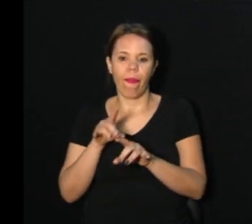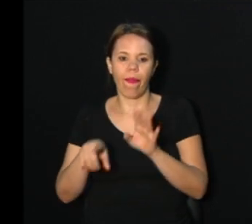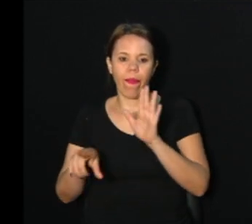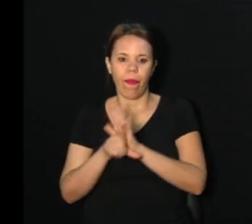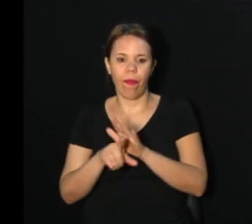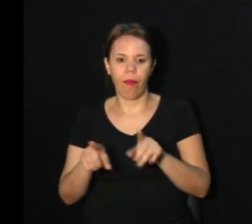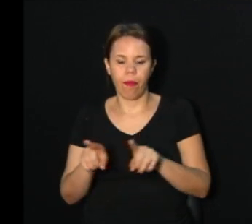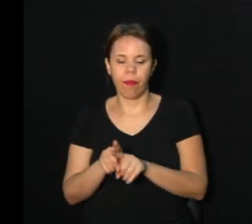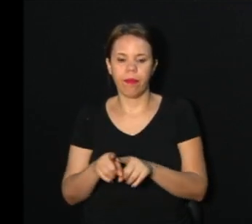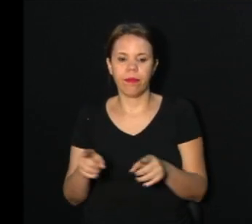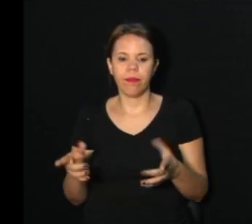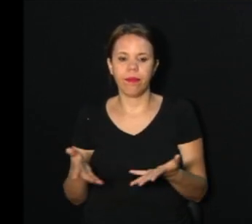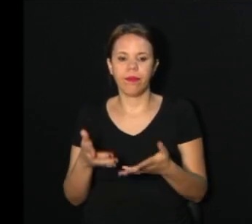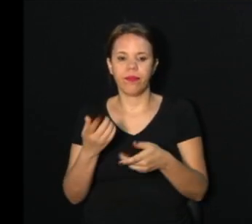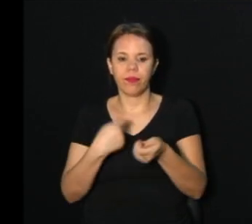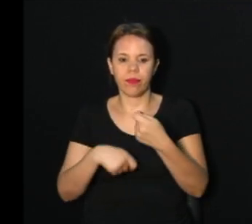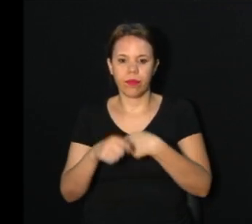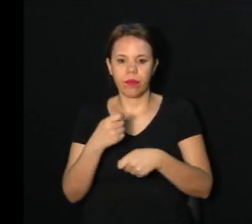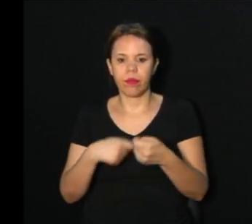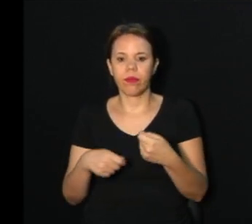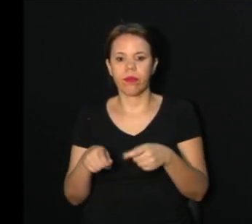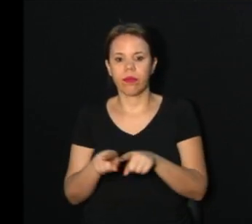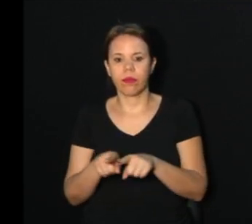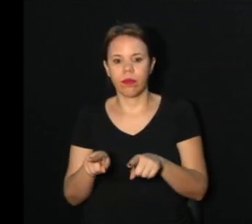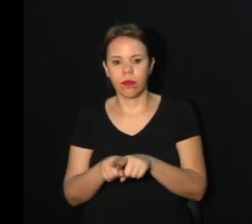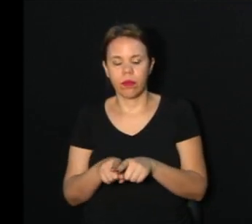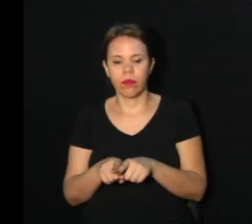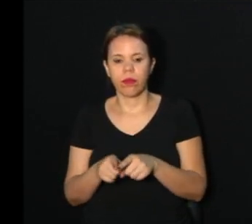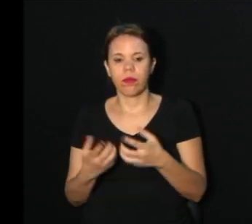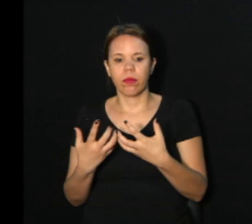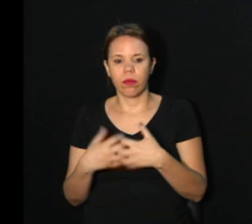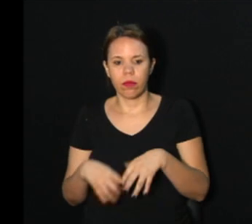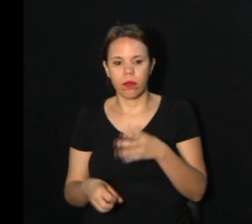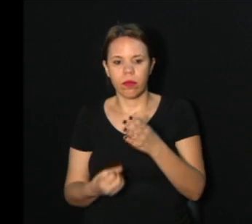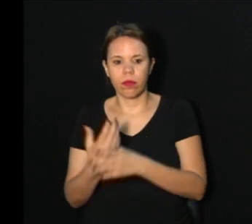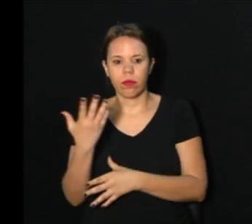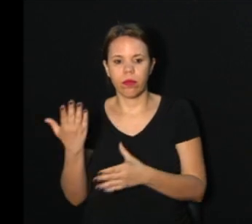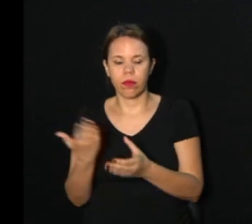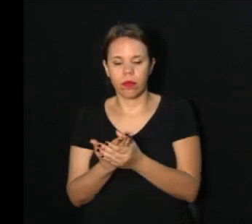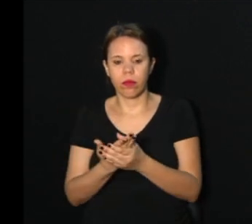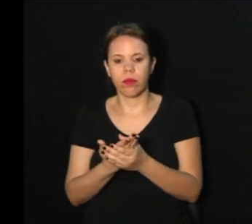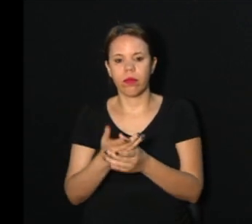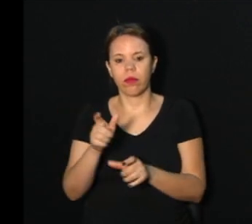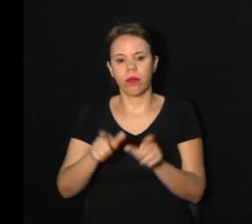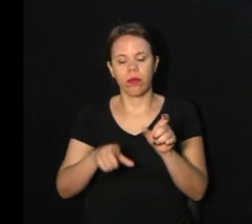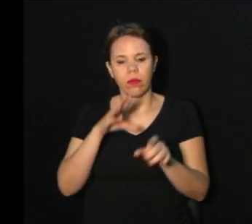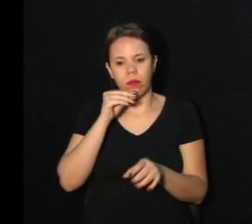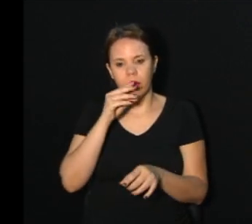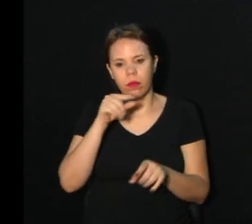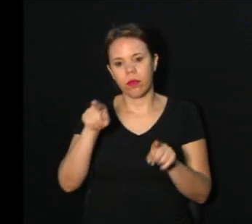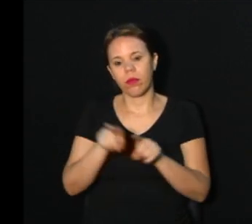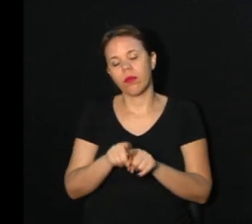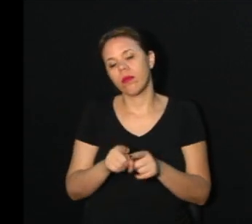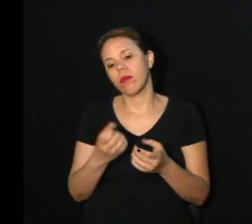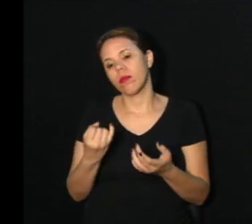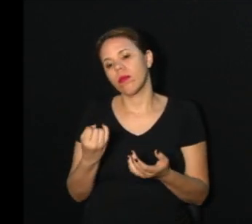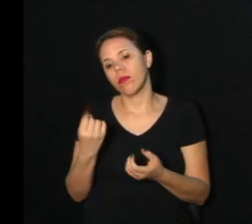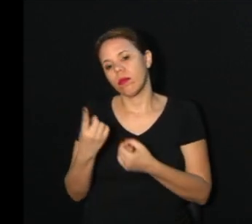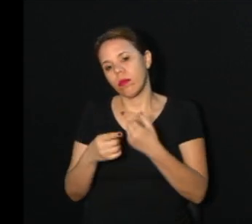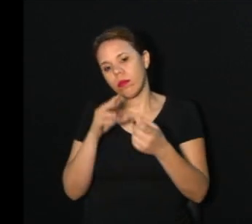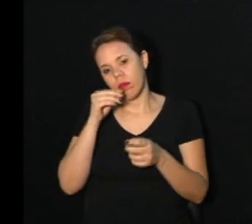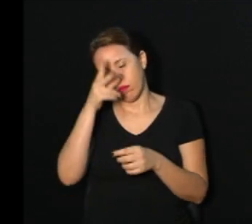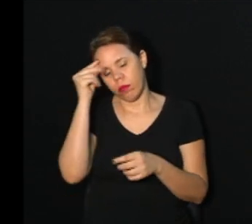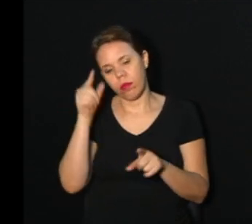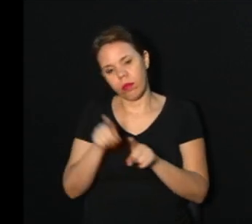ativa, processar administrativamente as infrações funcionais cometidas por servidores municipais, com exceção